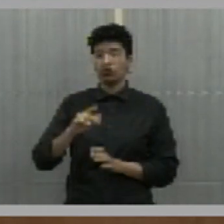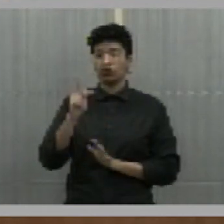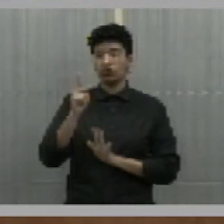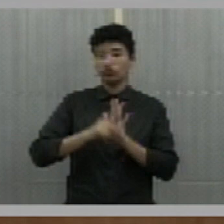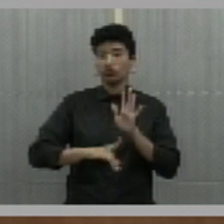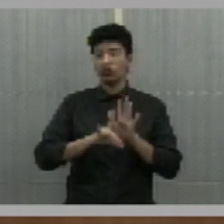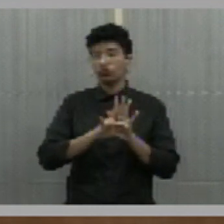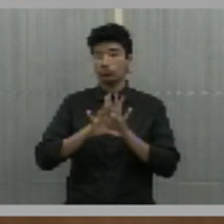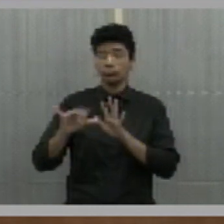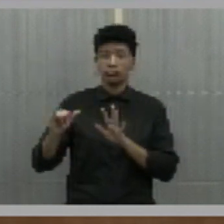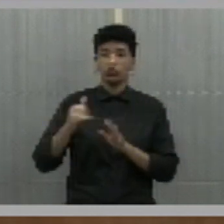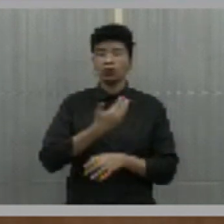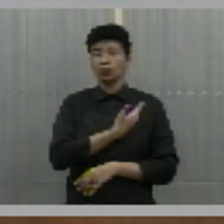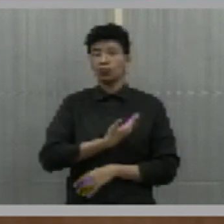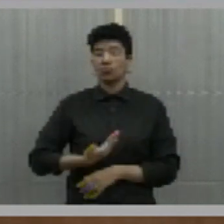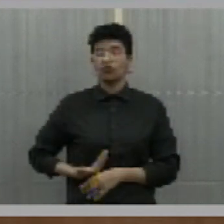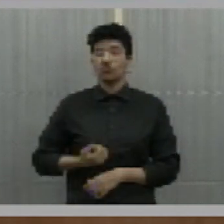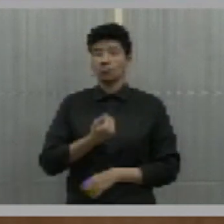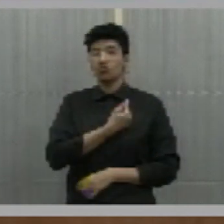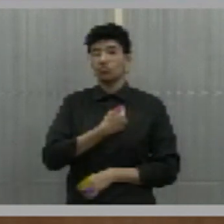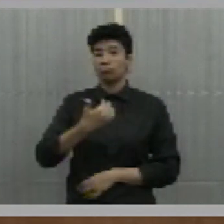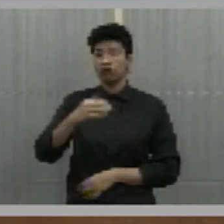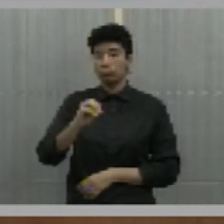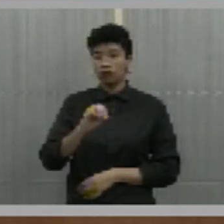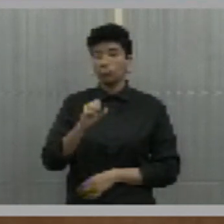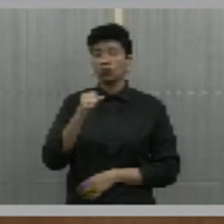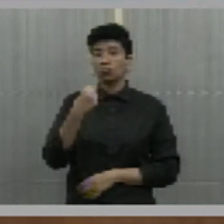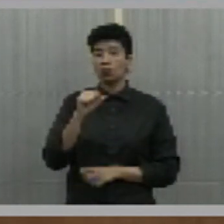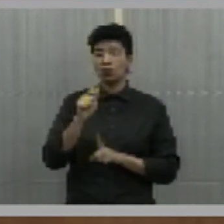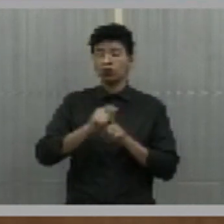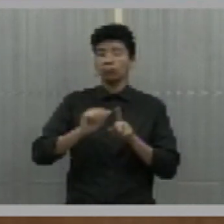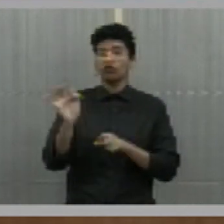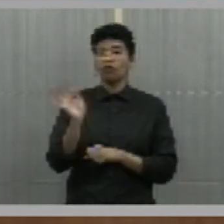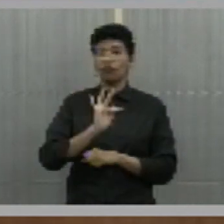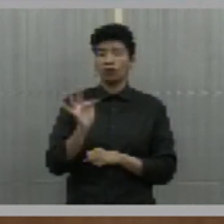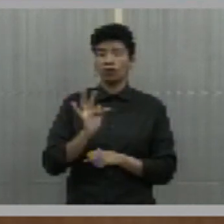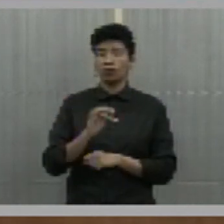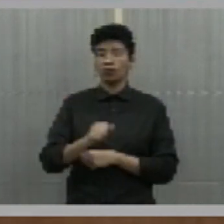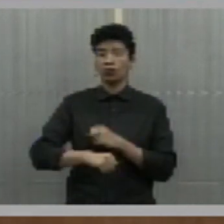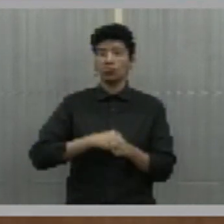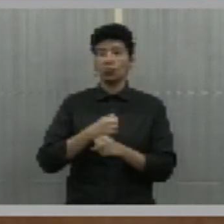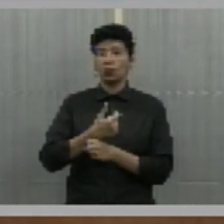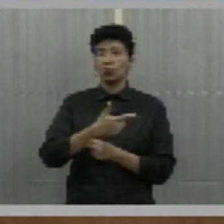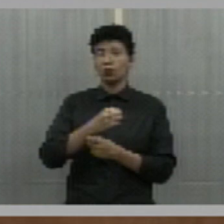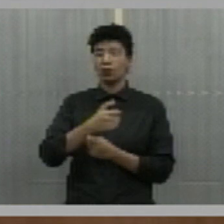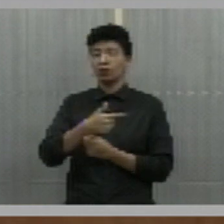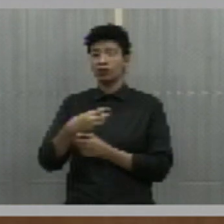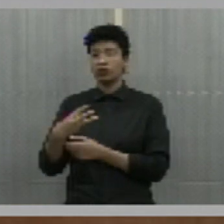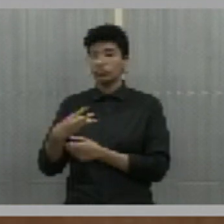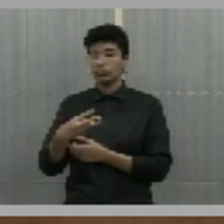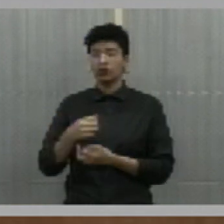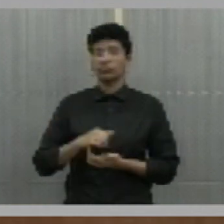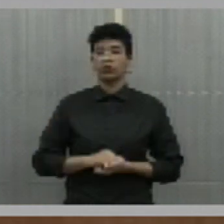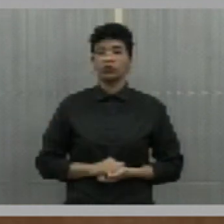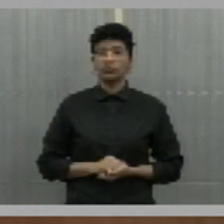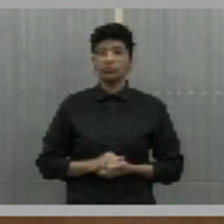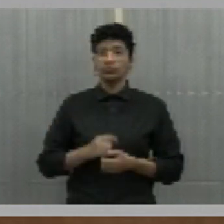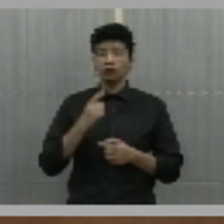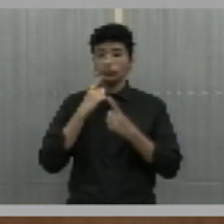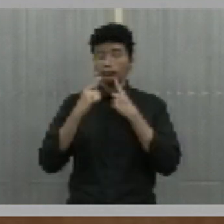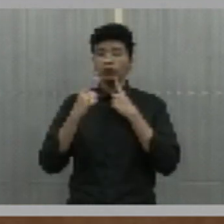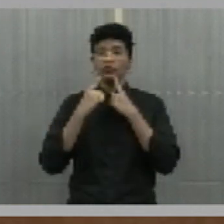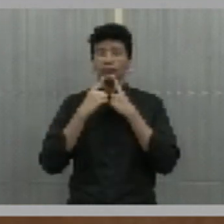Projeto de Lei Ordinária do Governo, número 10, de 8 de fevereiro de 2023. Em